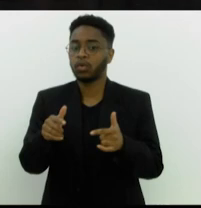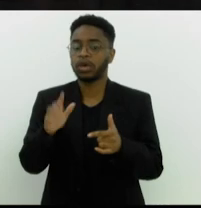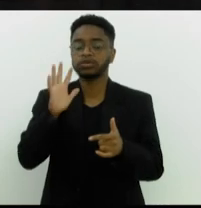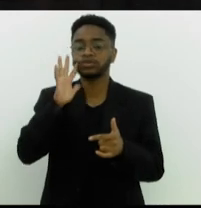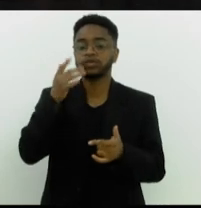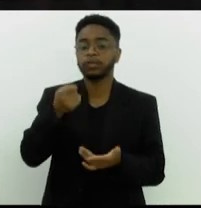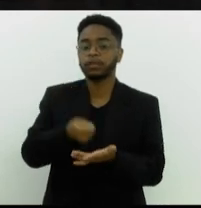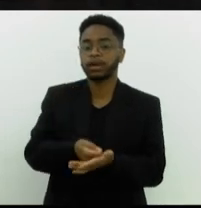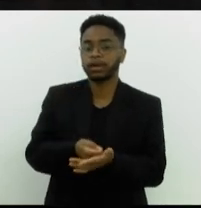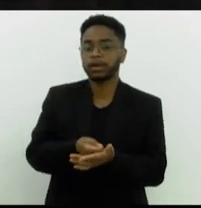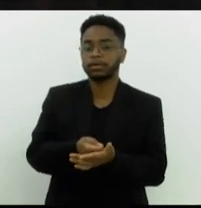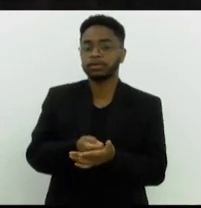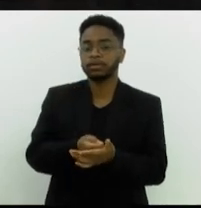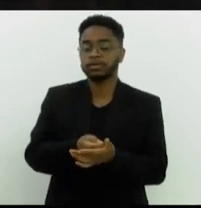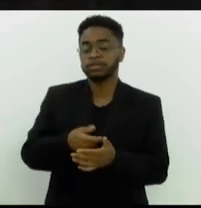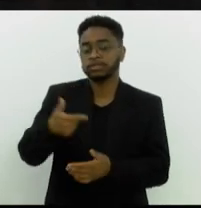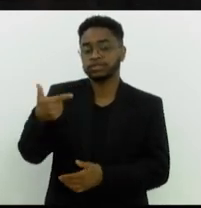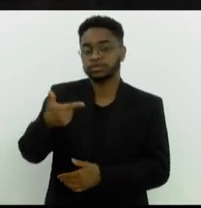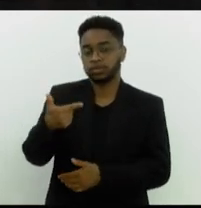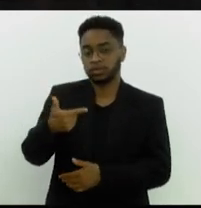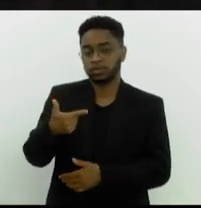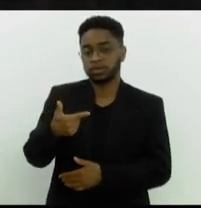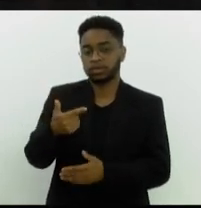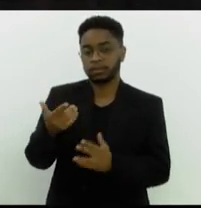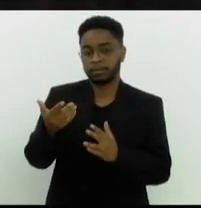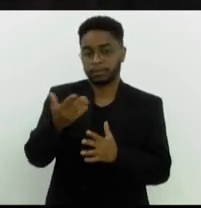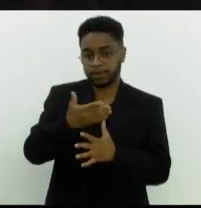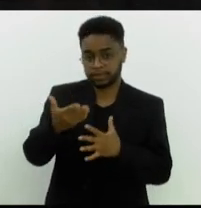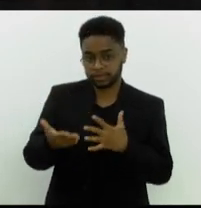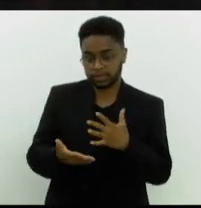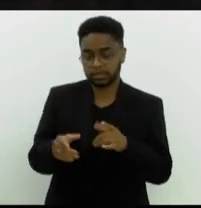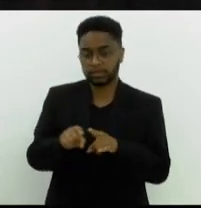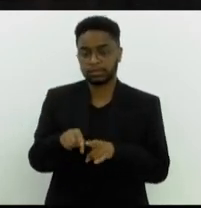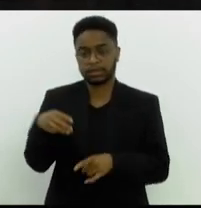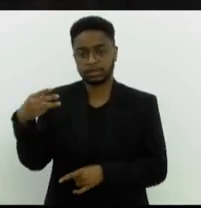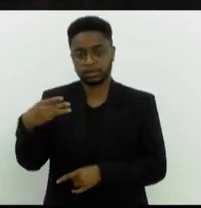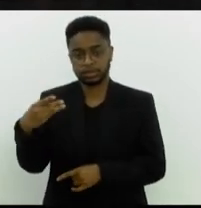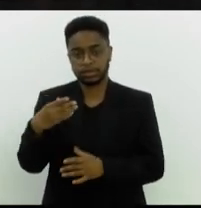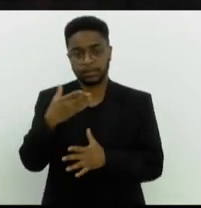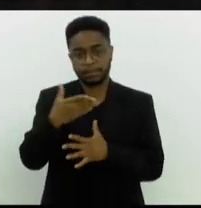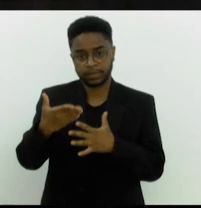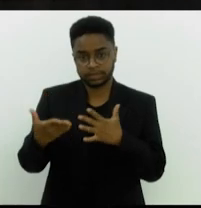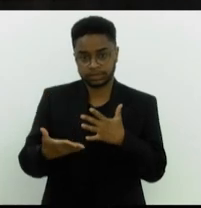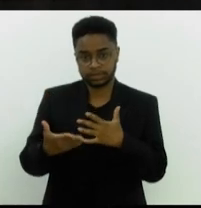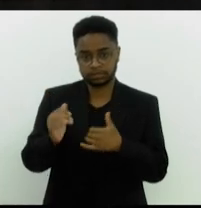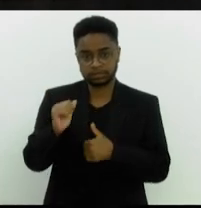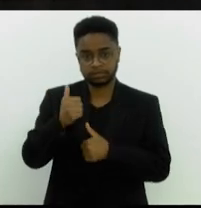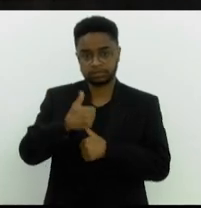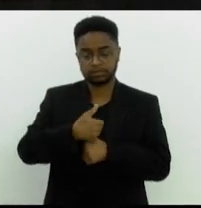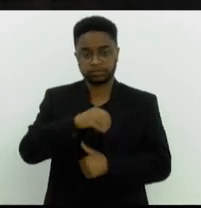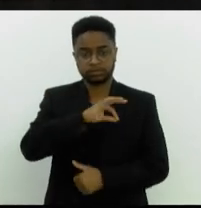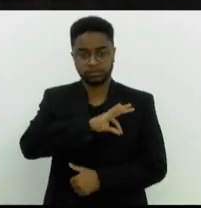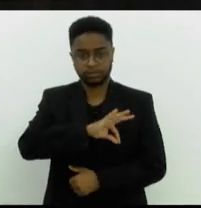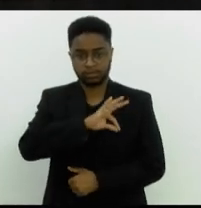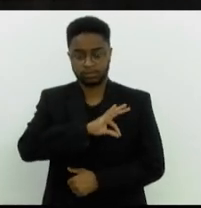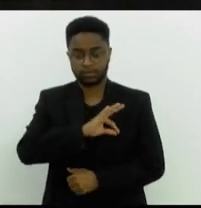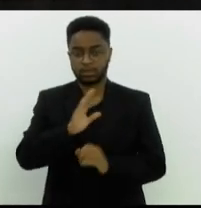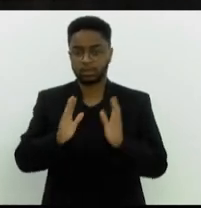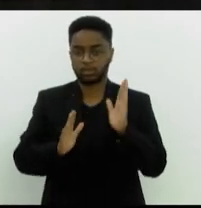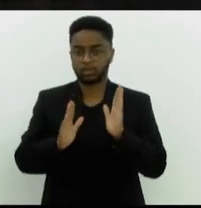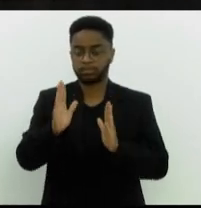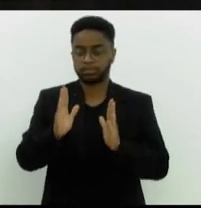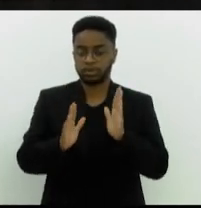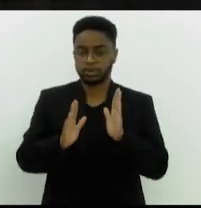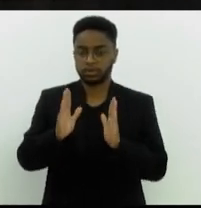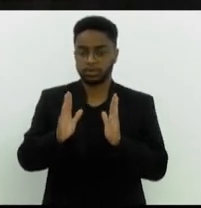segunda e terceira parcelas da reposição salarial no período